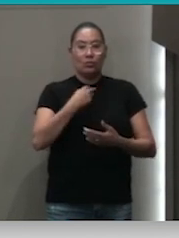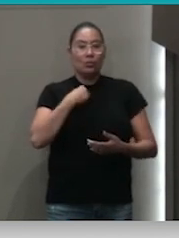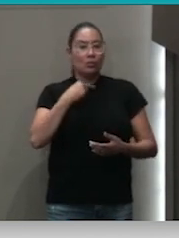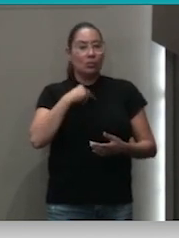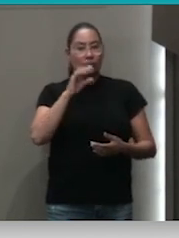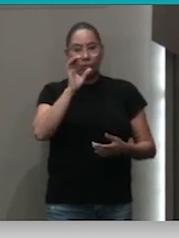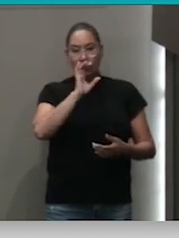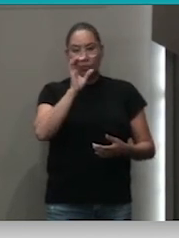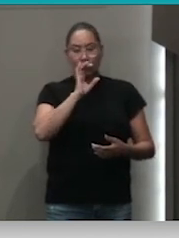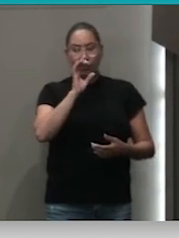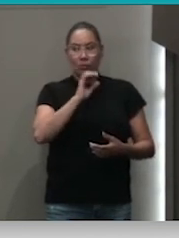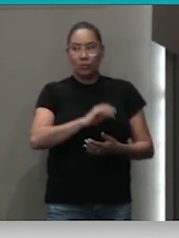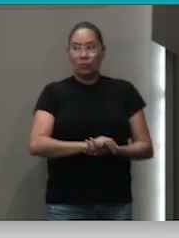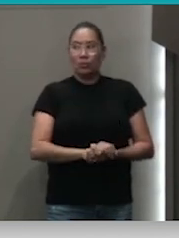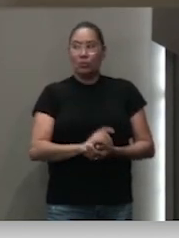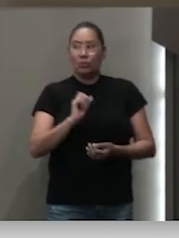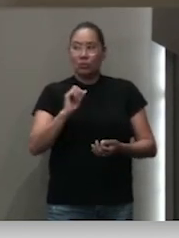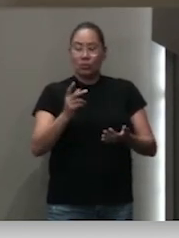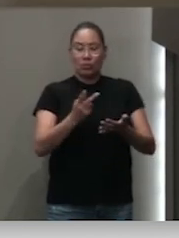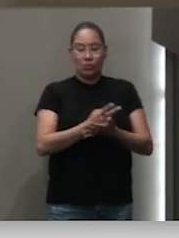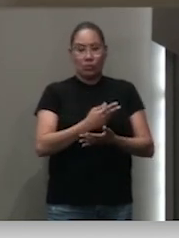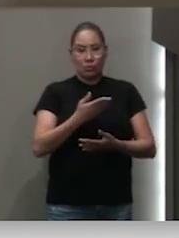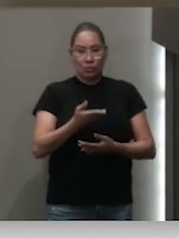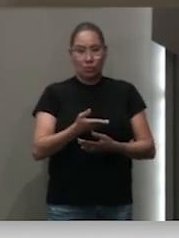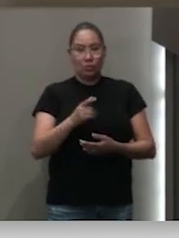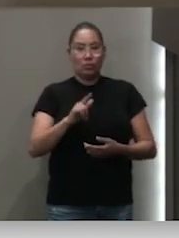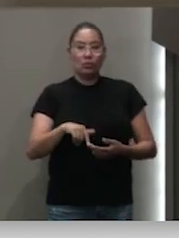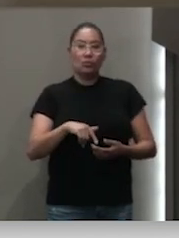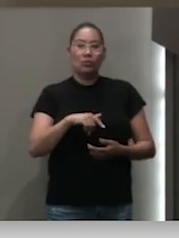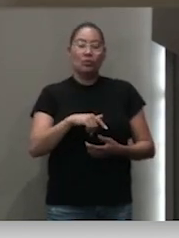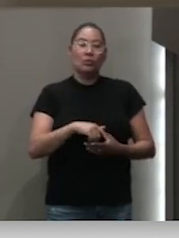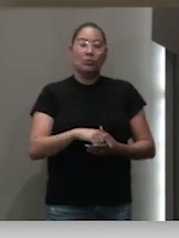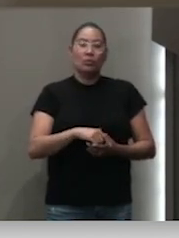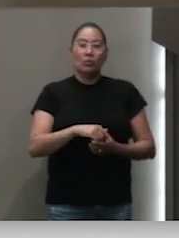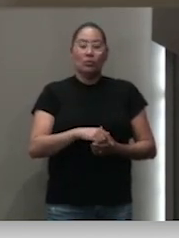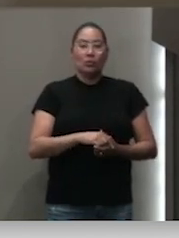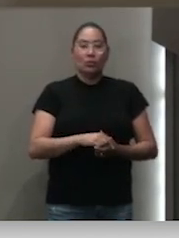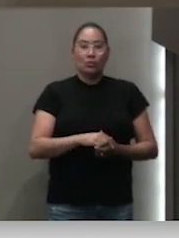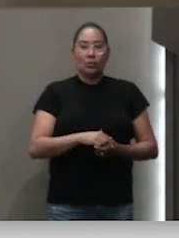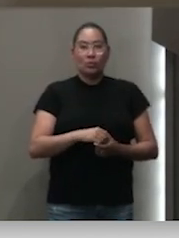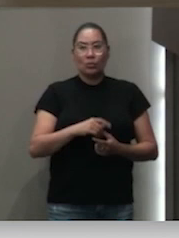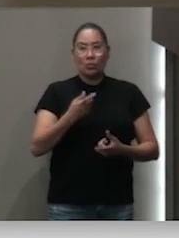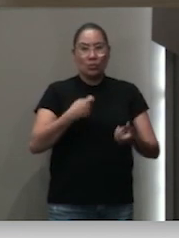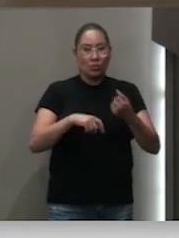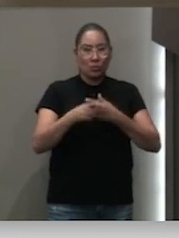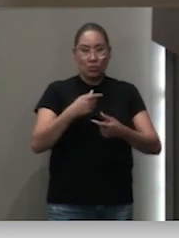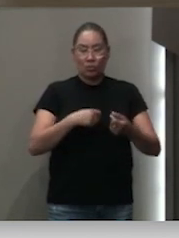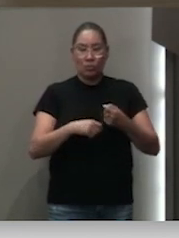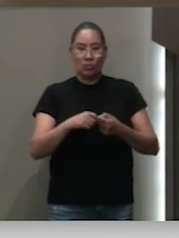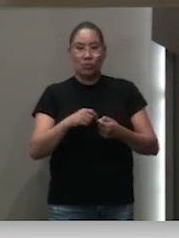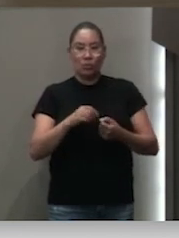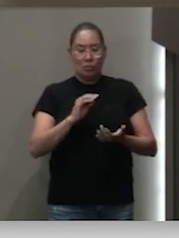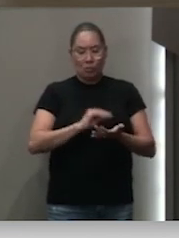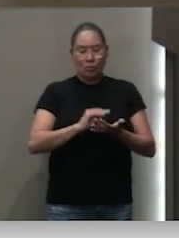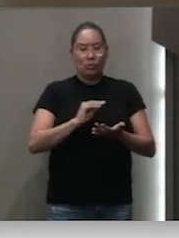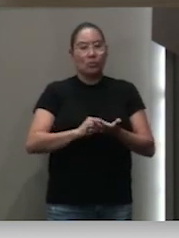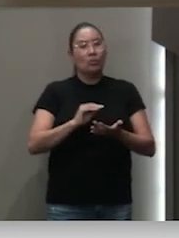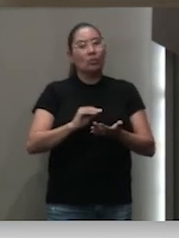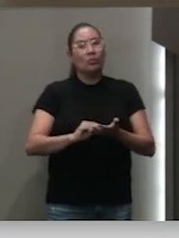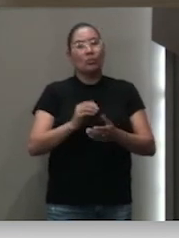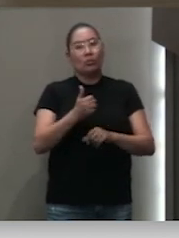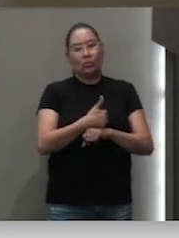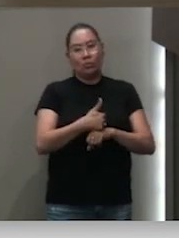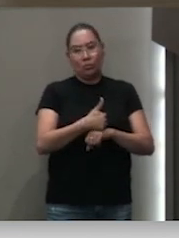se causa com isso em verdade é um governo precário e que nós não podemos querer para uma cidade da importância